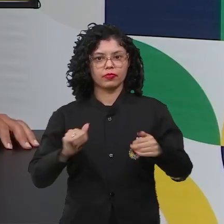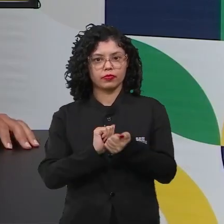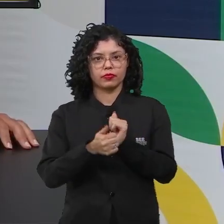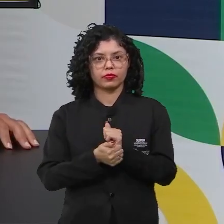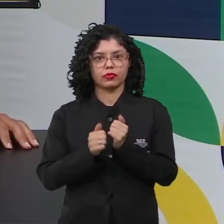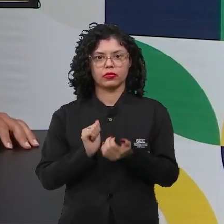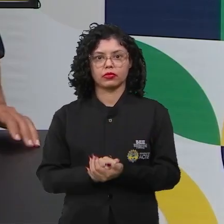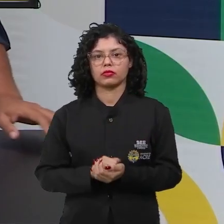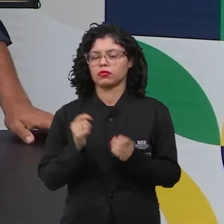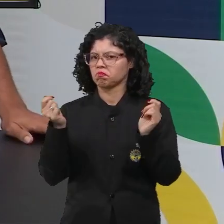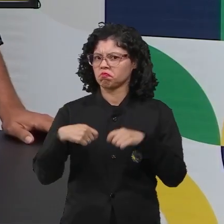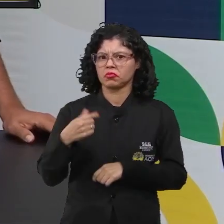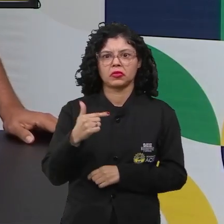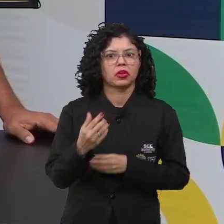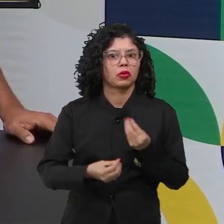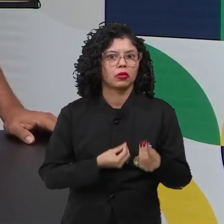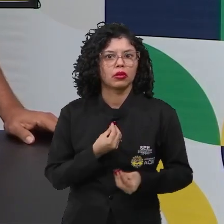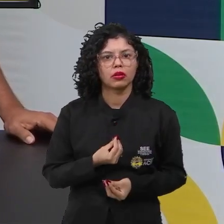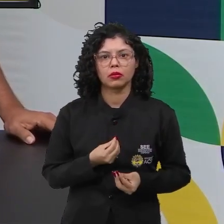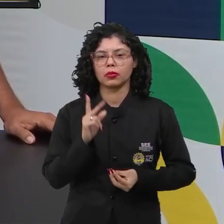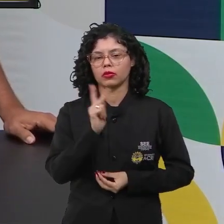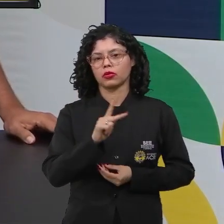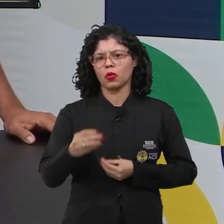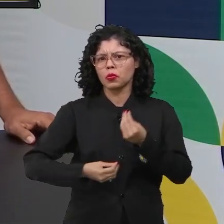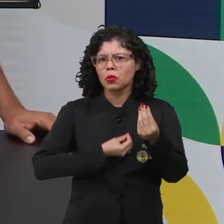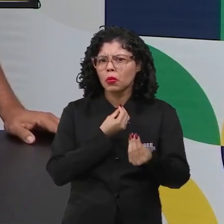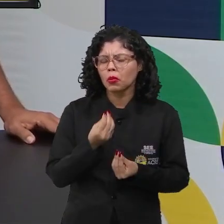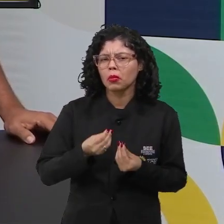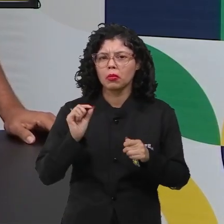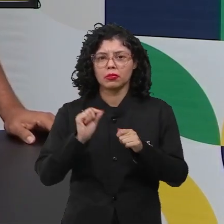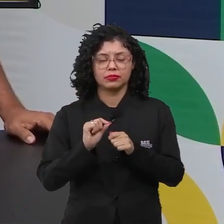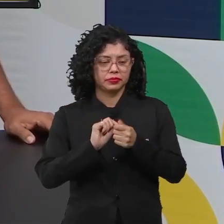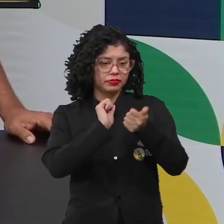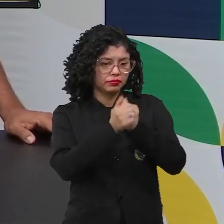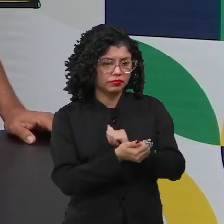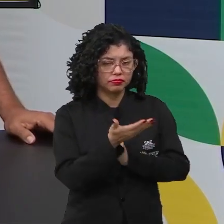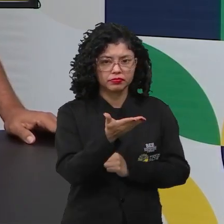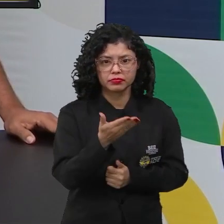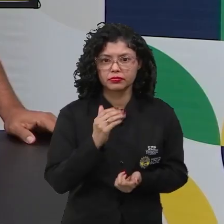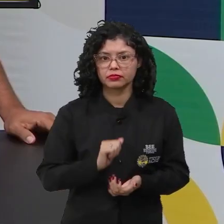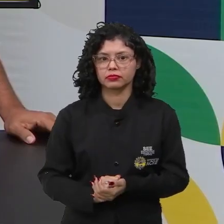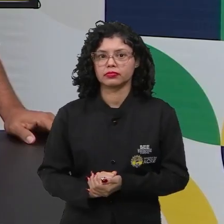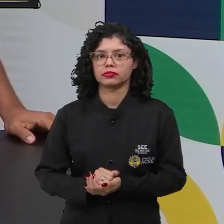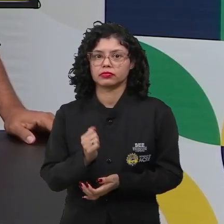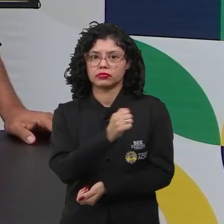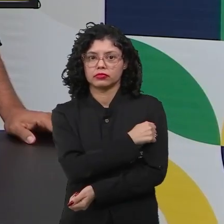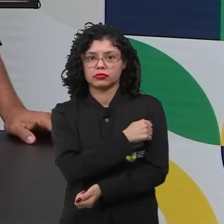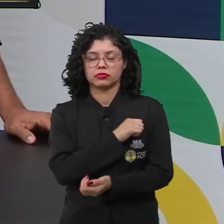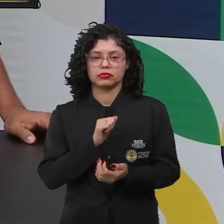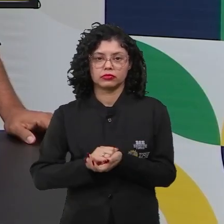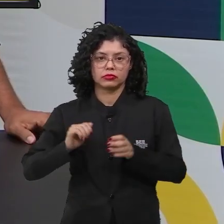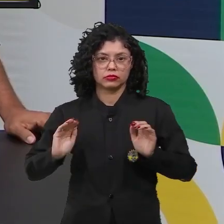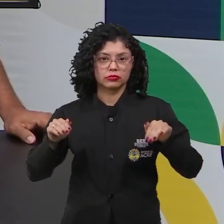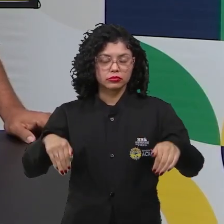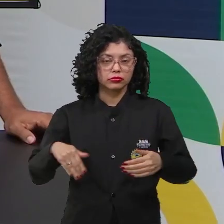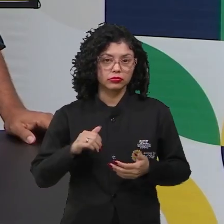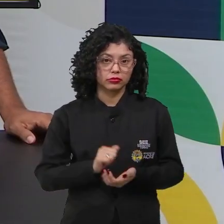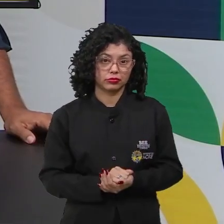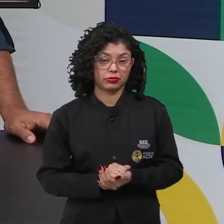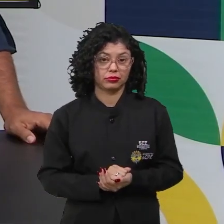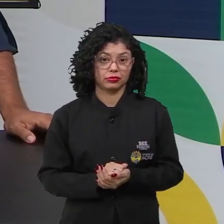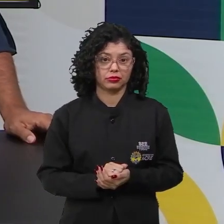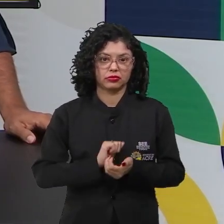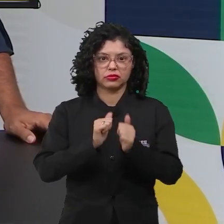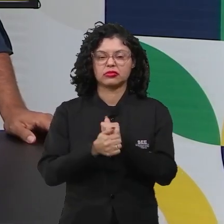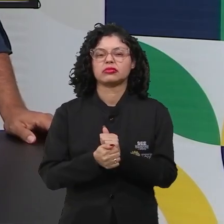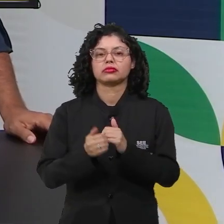vôlei. Impossível, professor. Pelo amor de Deus. Como é que a gente vai fazer com que fulano jogue, mas ele é cadeirante? A gente pode